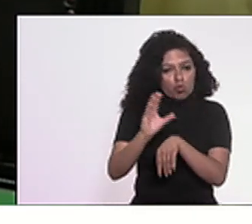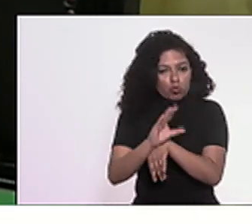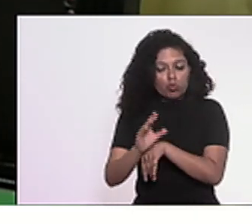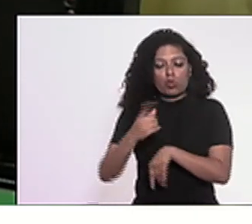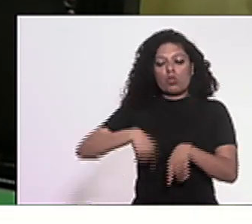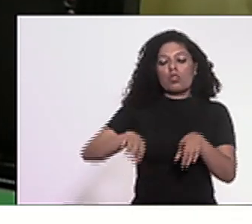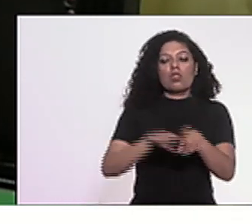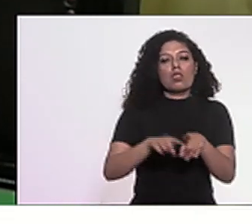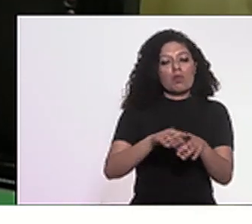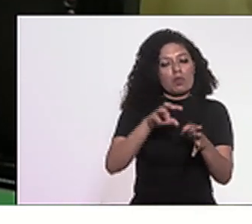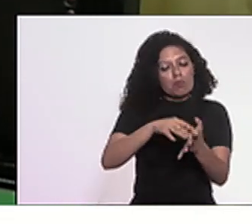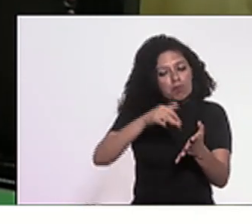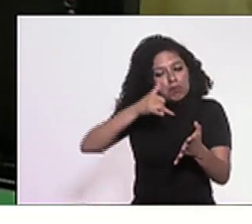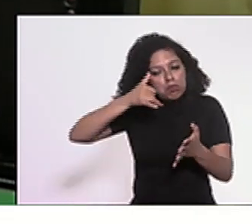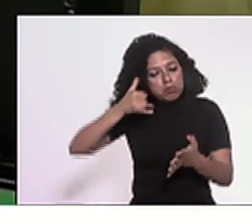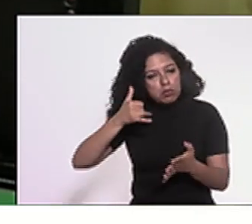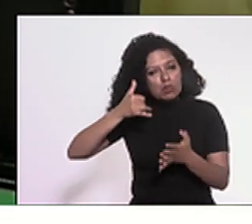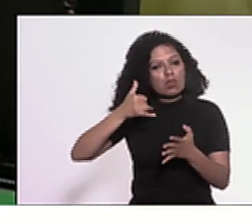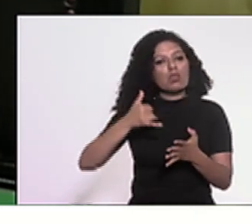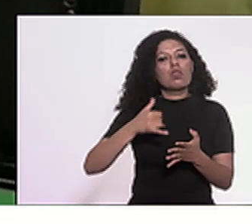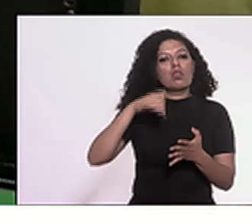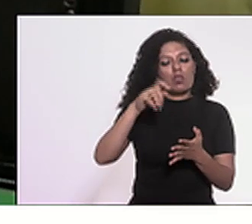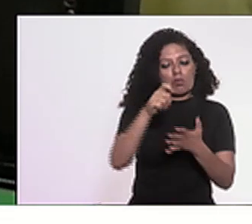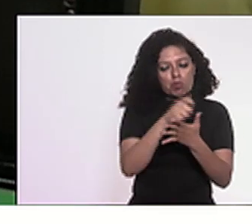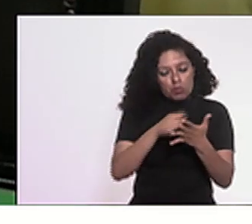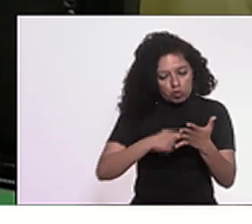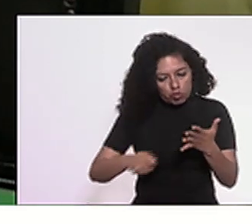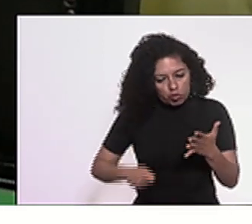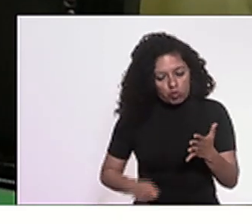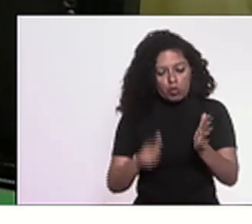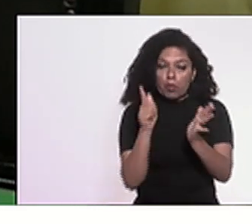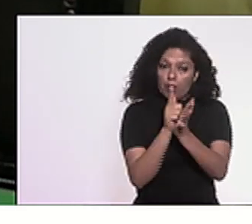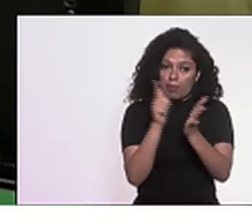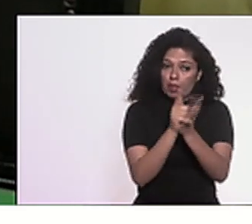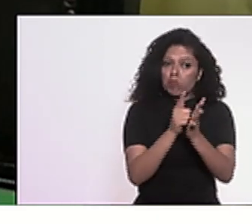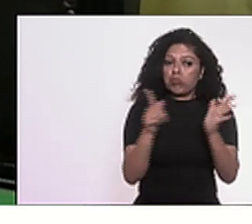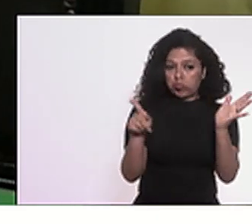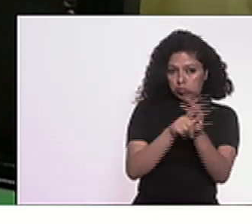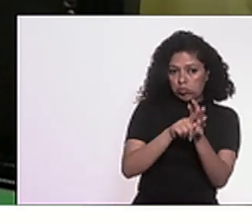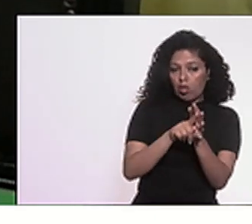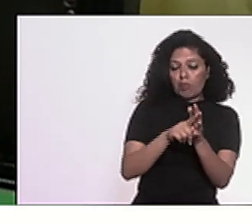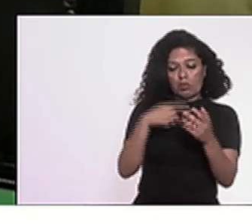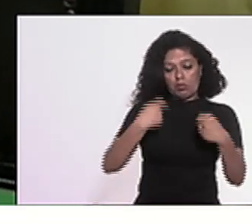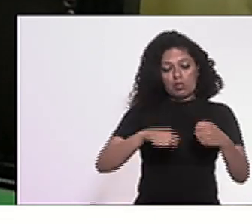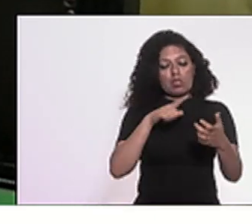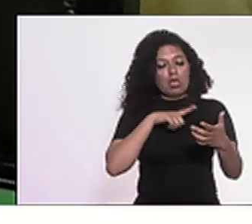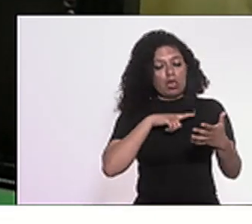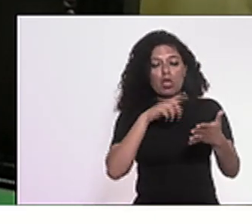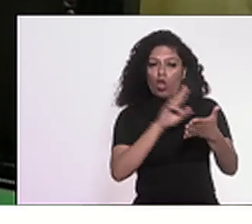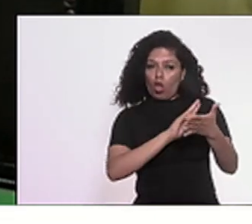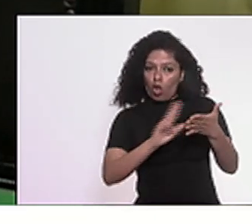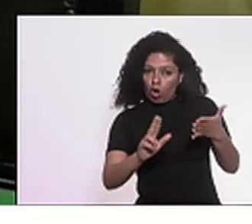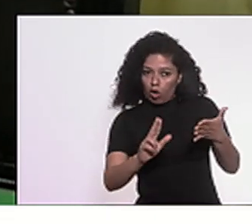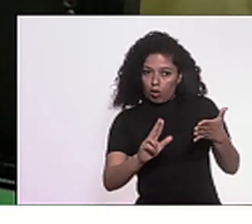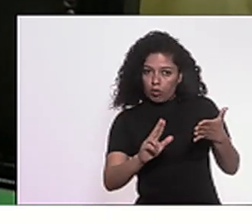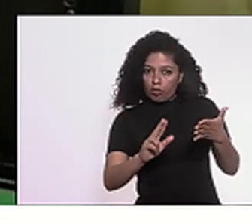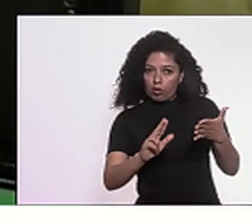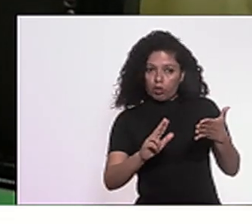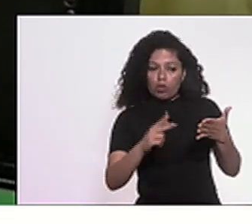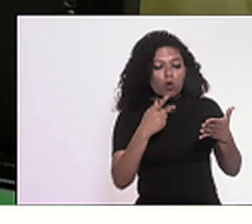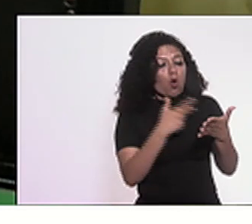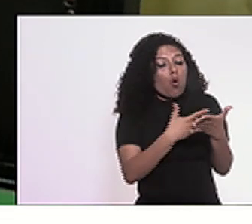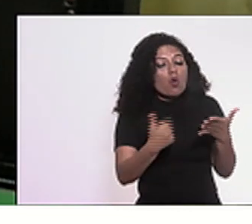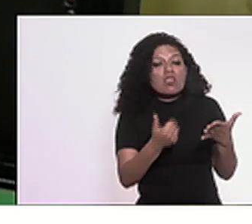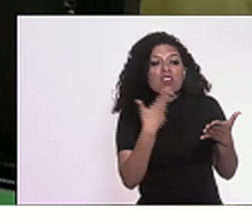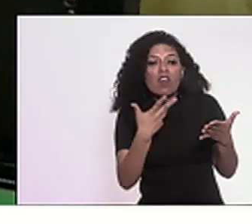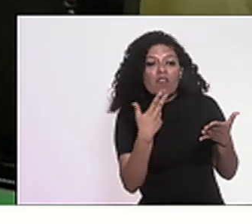serviço telefônico Disque Assédio serão registradas em formulários próprios, onde deverão constar os dados do cidadão, sua